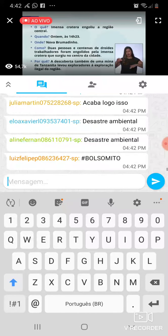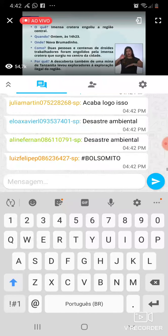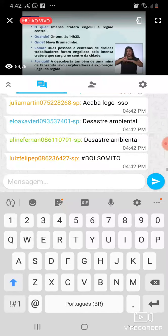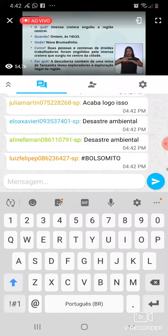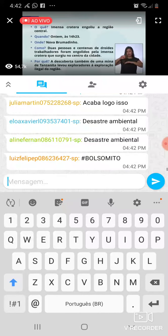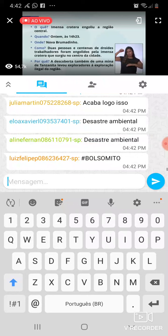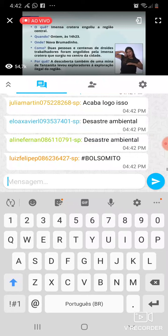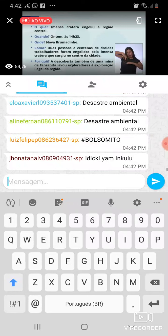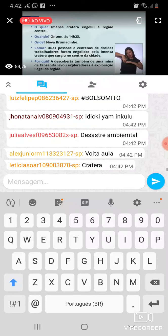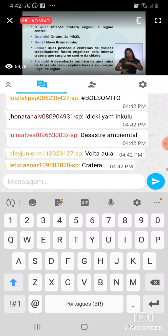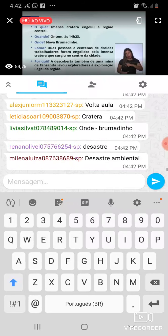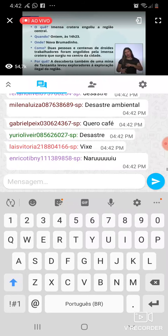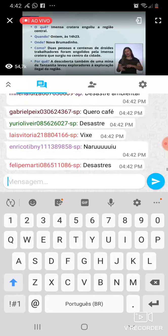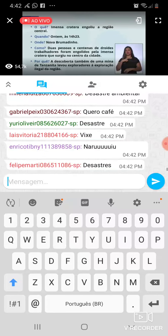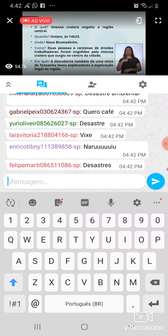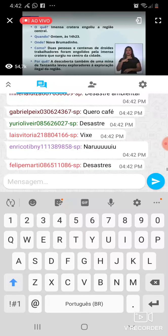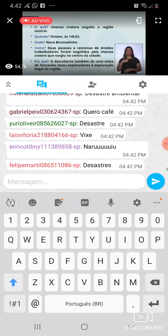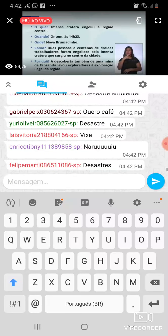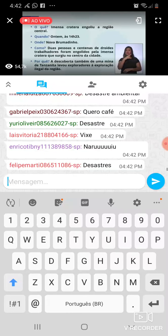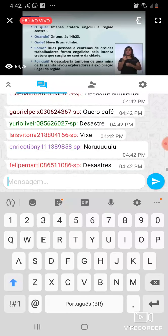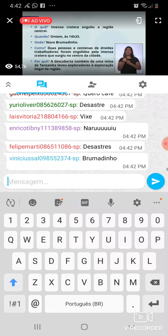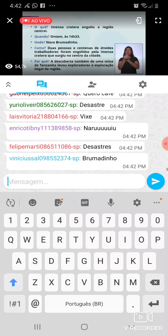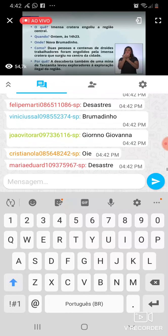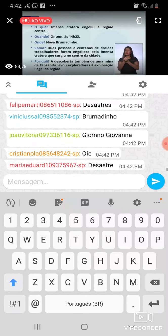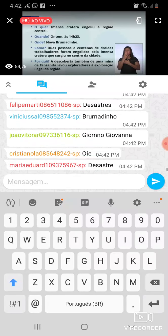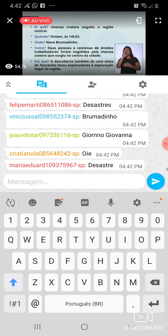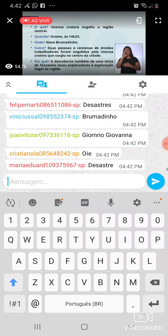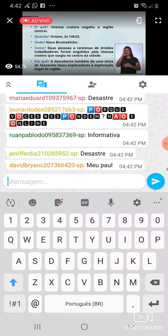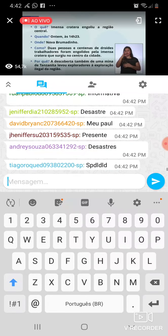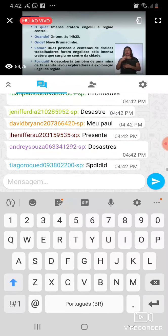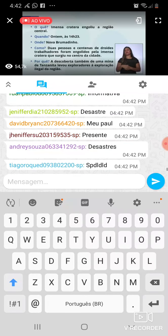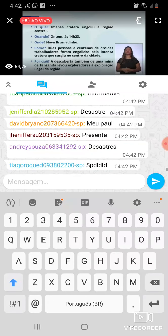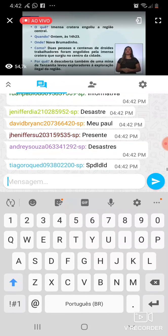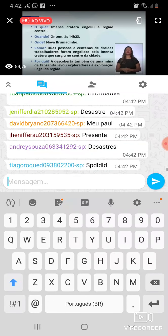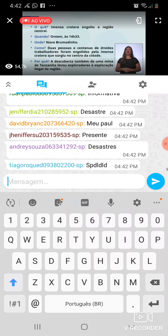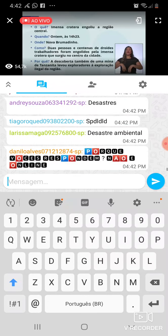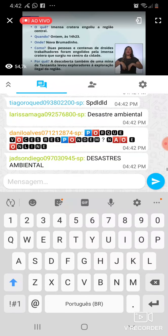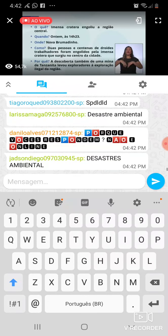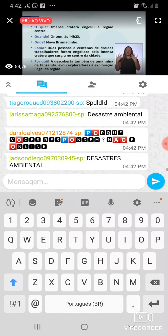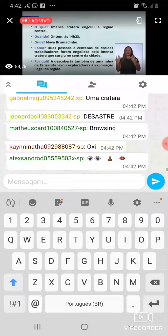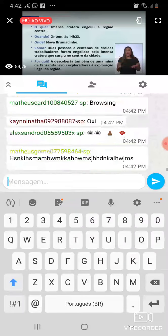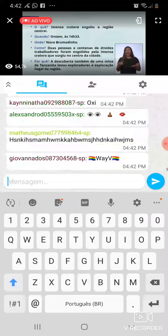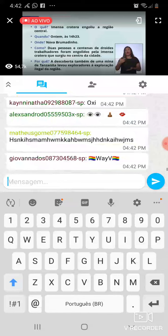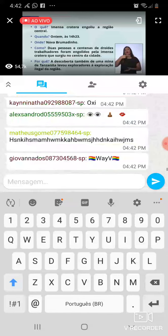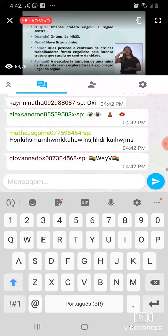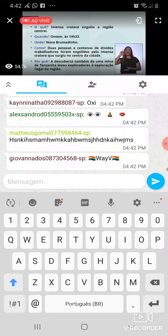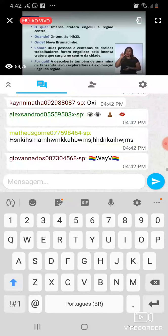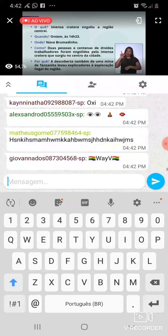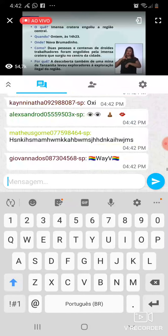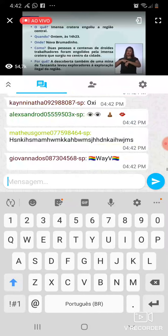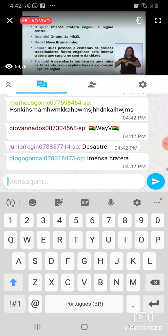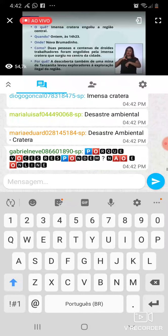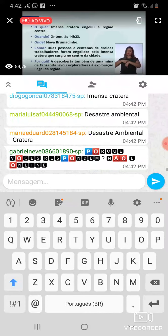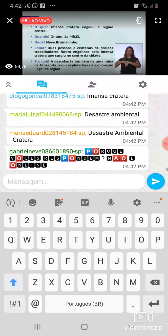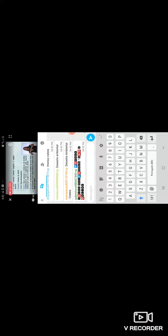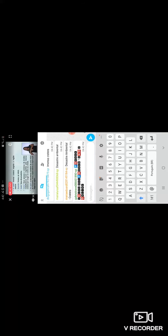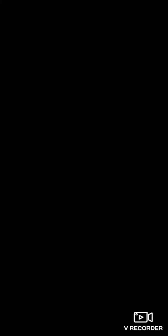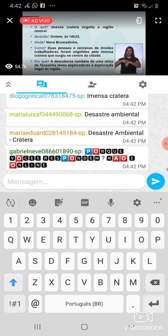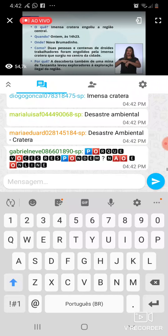lida. Quando? Ontem, às 14 horas e 23 minutos. Onde?